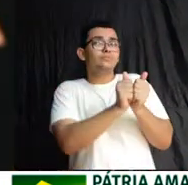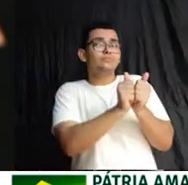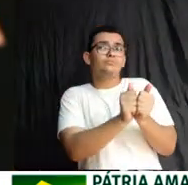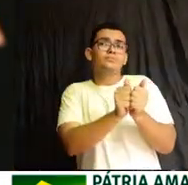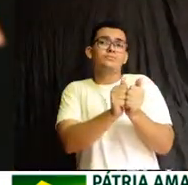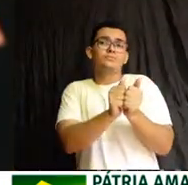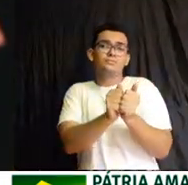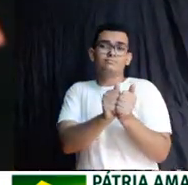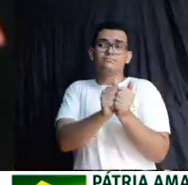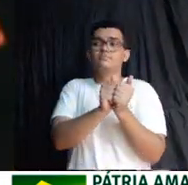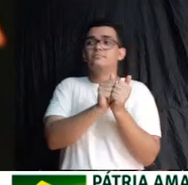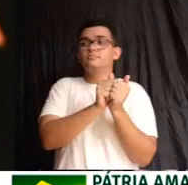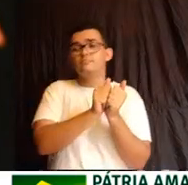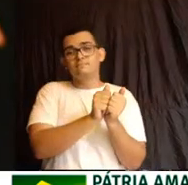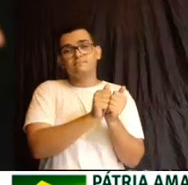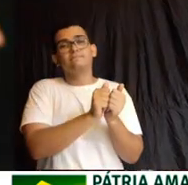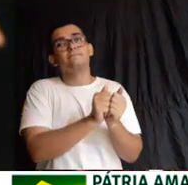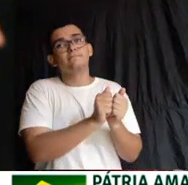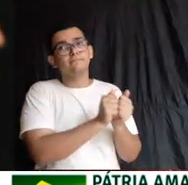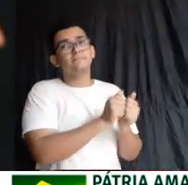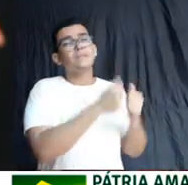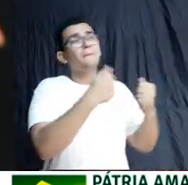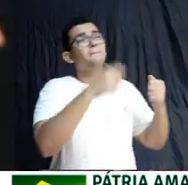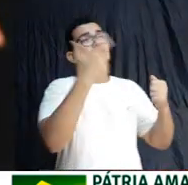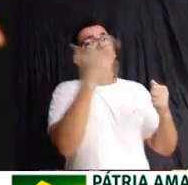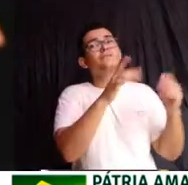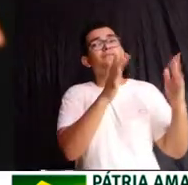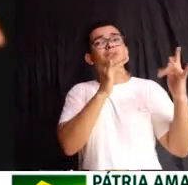ficar sem ela.